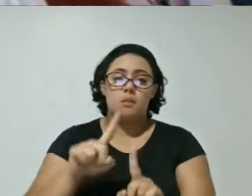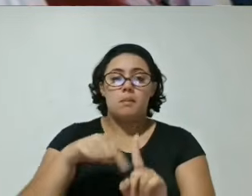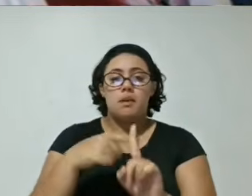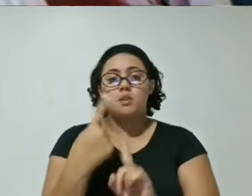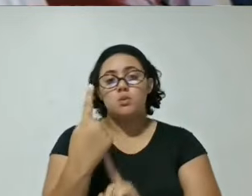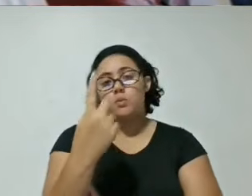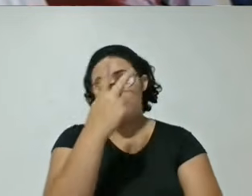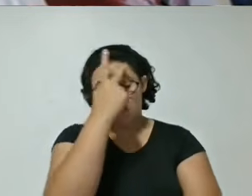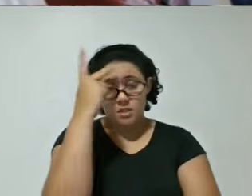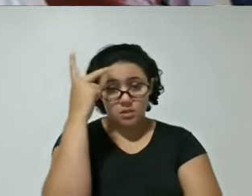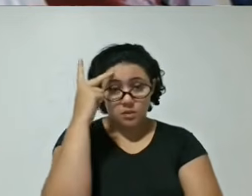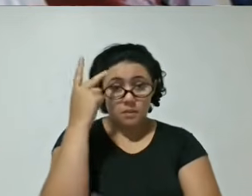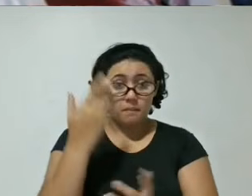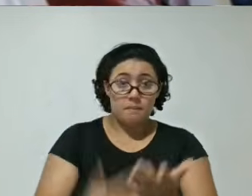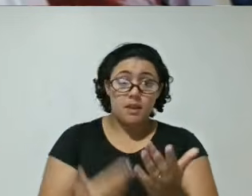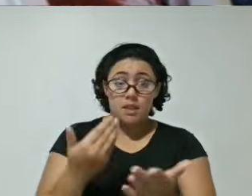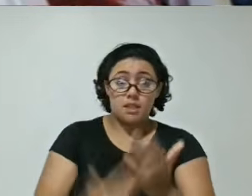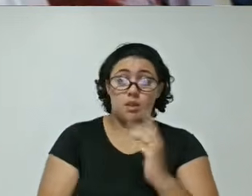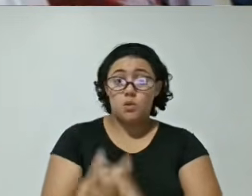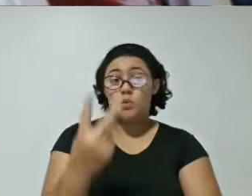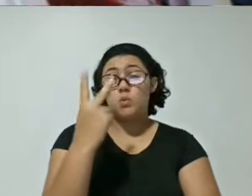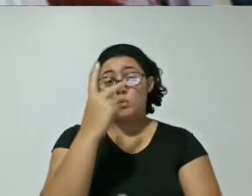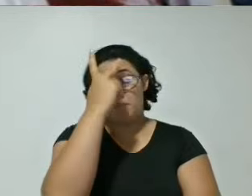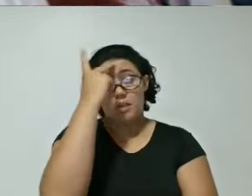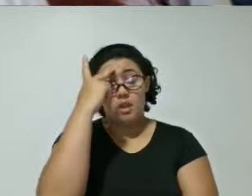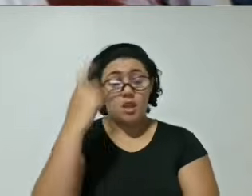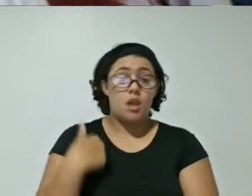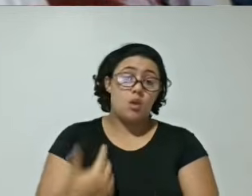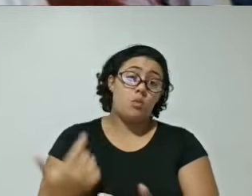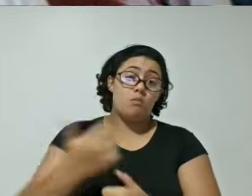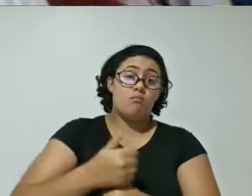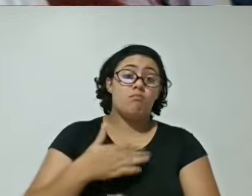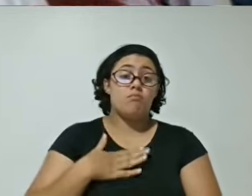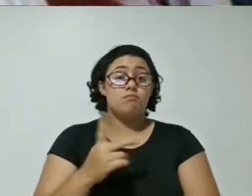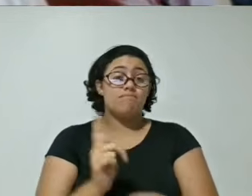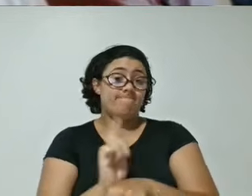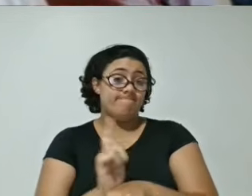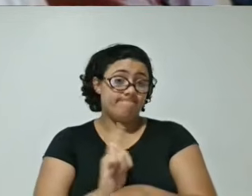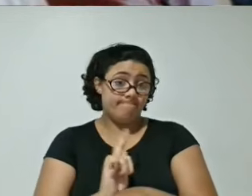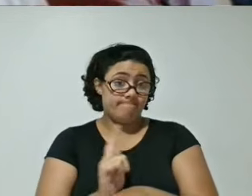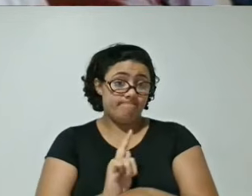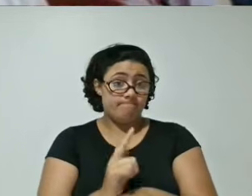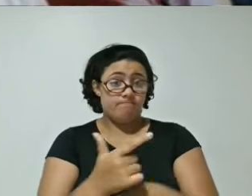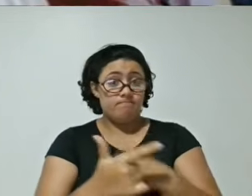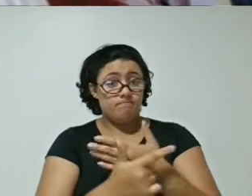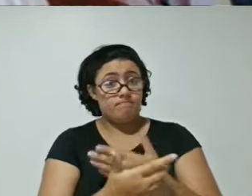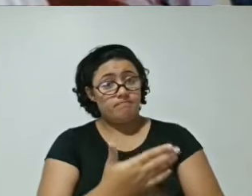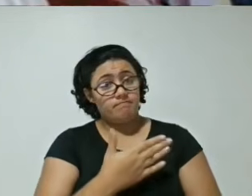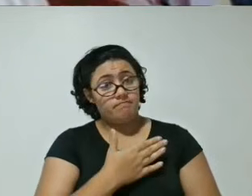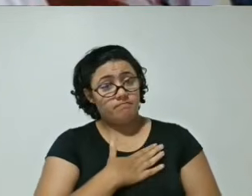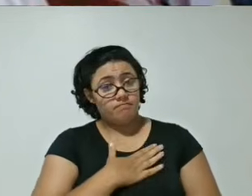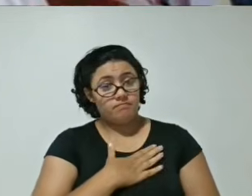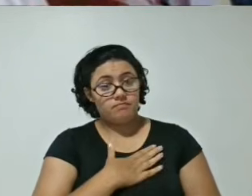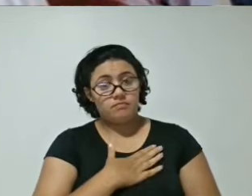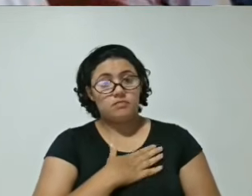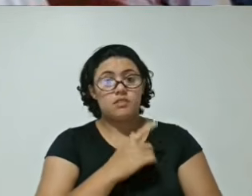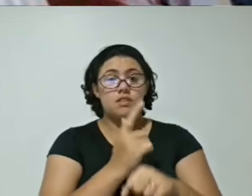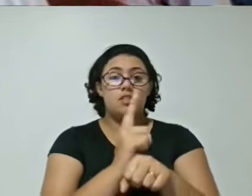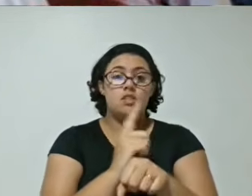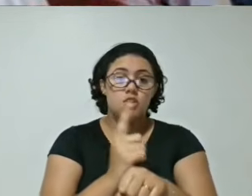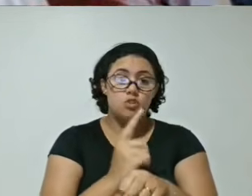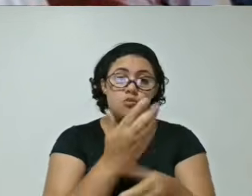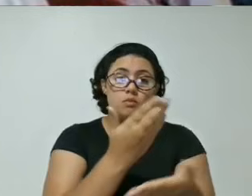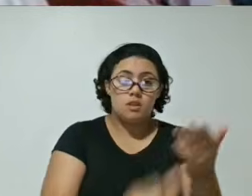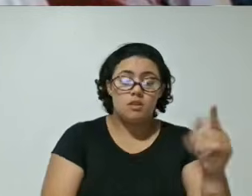pessoas, porque eu virei gestor, com todas as atribuições que esse cargo traz. Então, perdeu ali um gestor e um produtor. Né? Ele